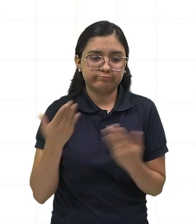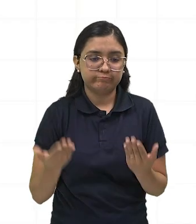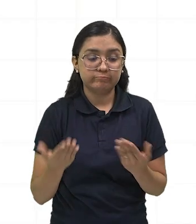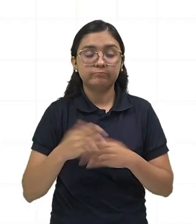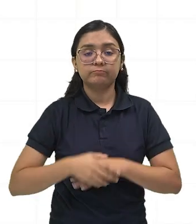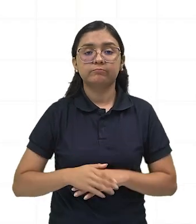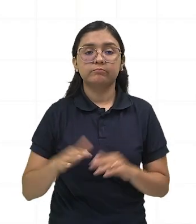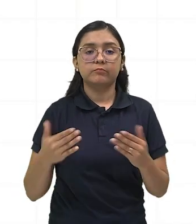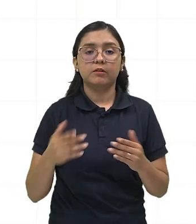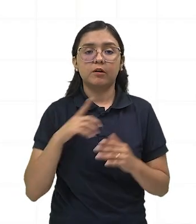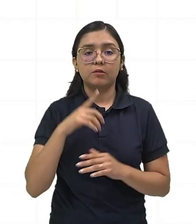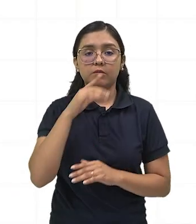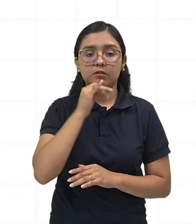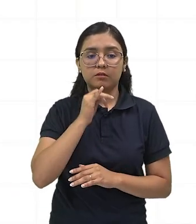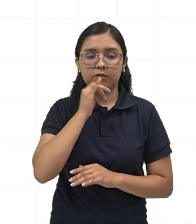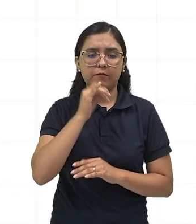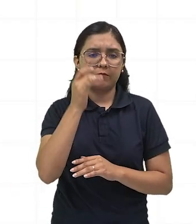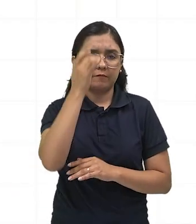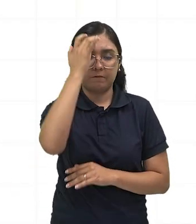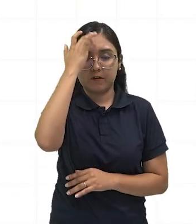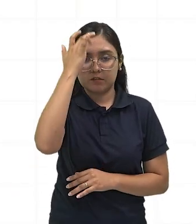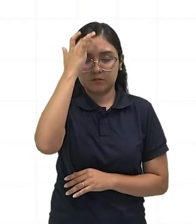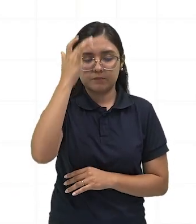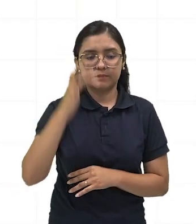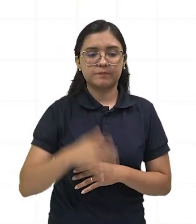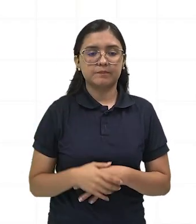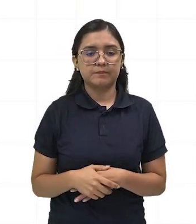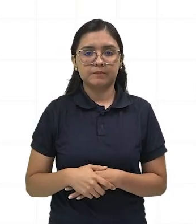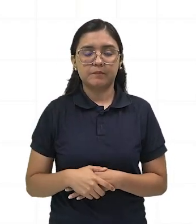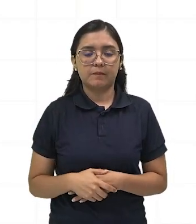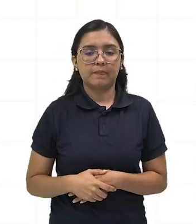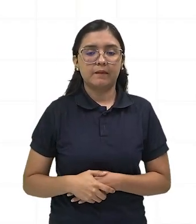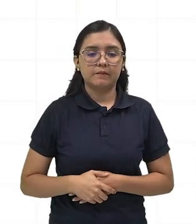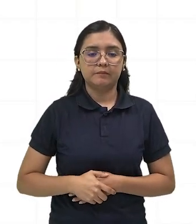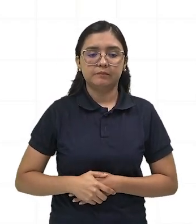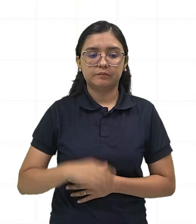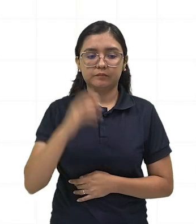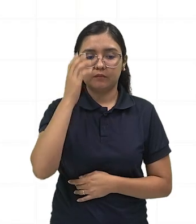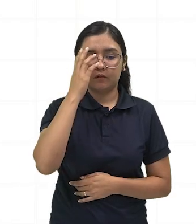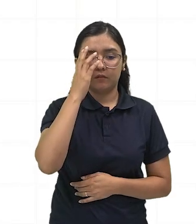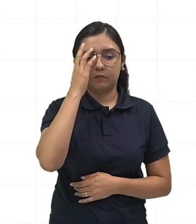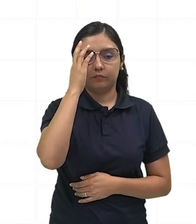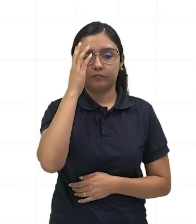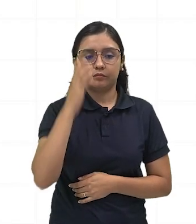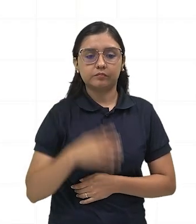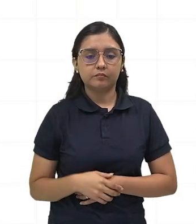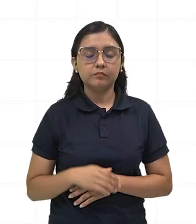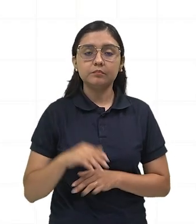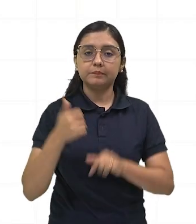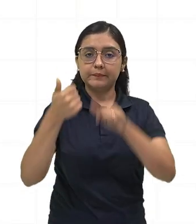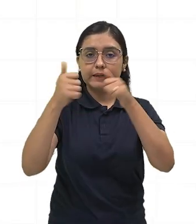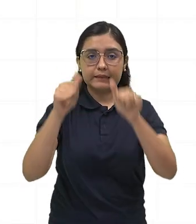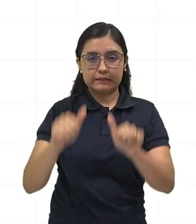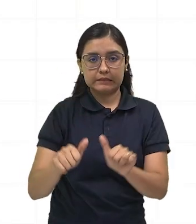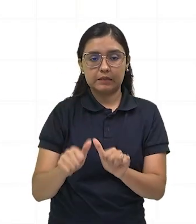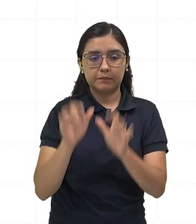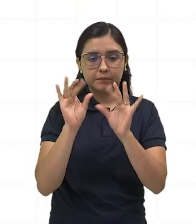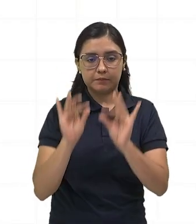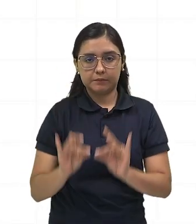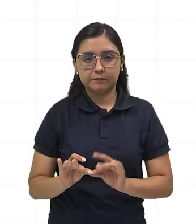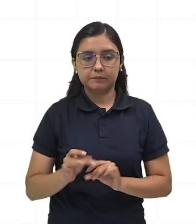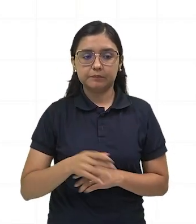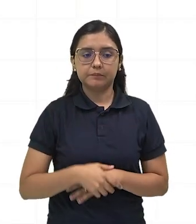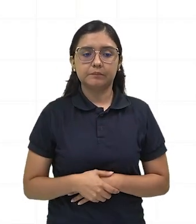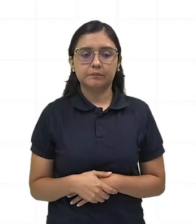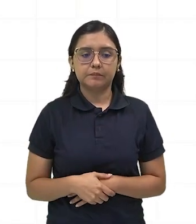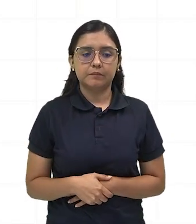Ficou algo bem fácil, já propositalmente aqui, para analisarmos.